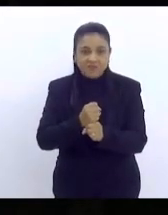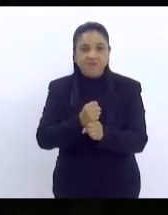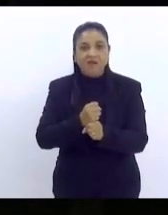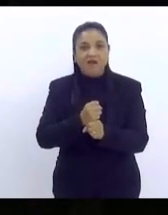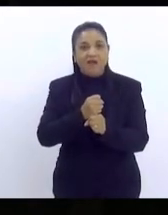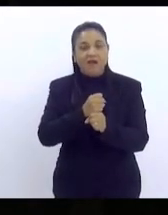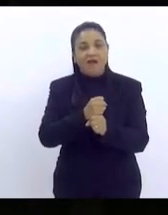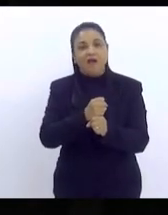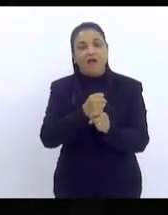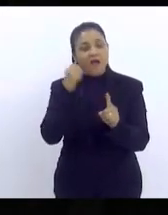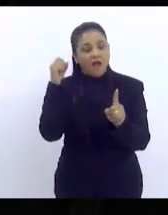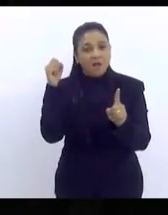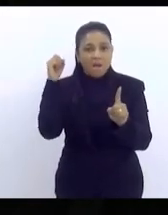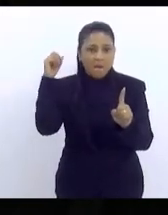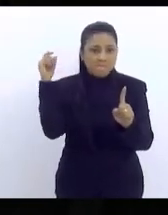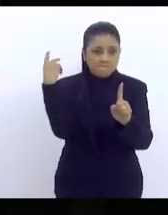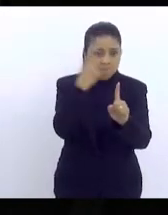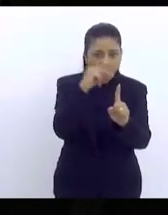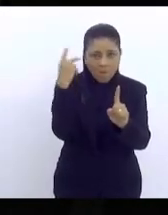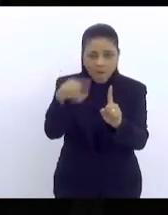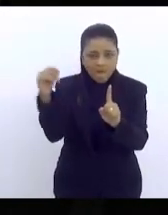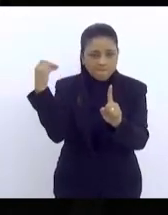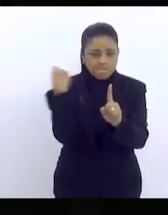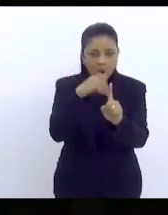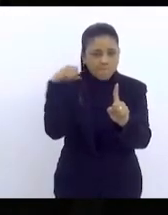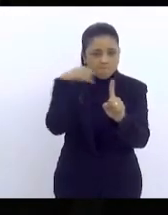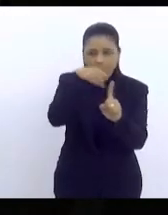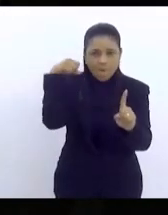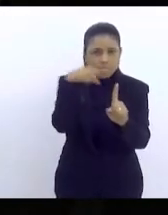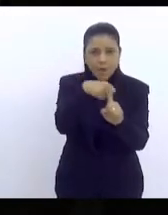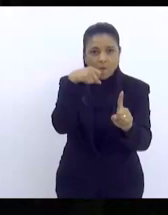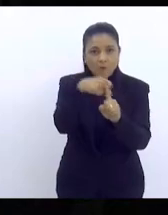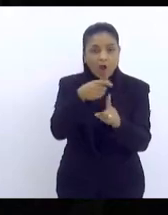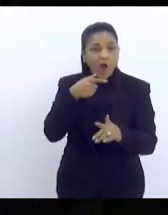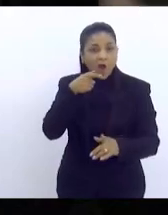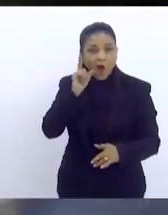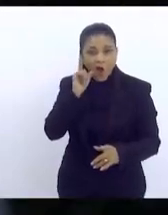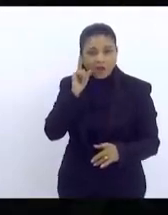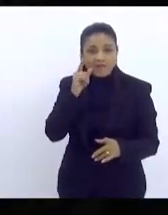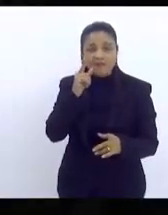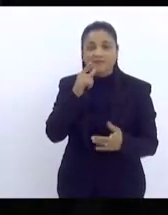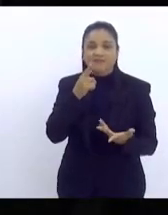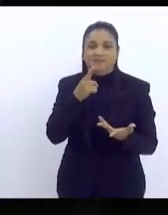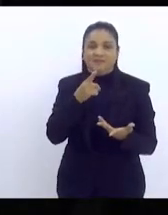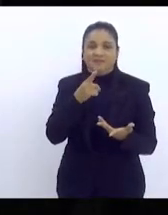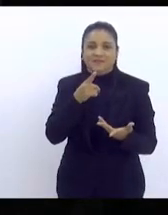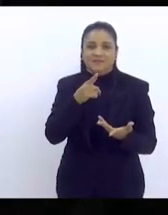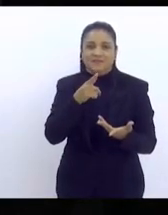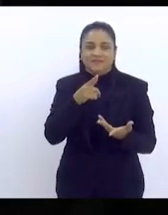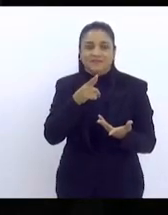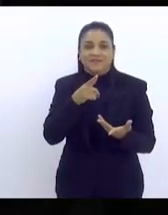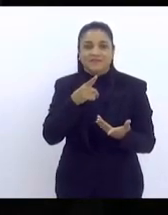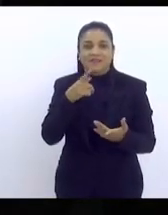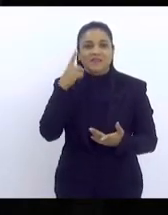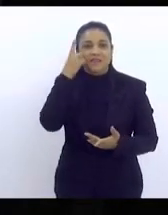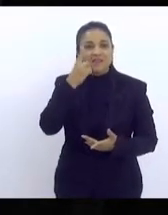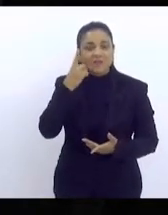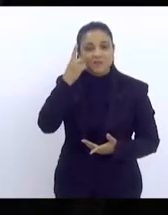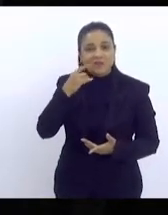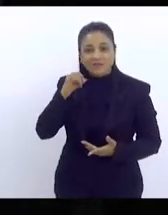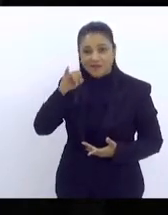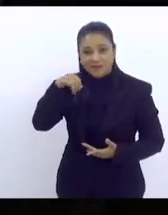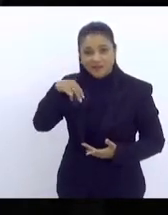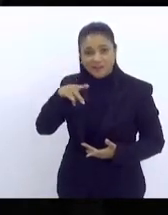agressões não cessaram E ontem agredida da vez foi a deputada Índia